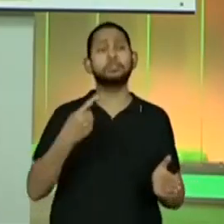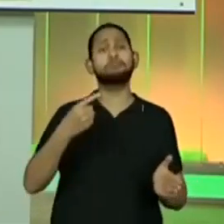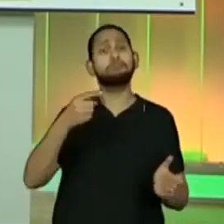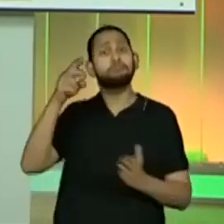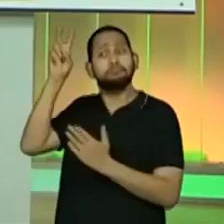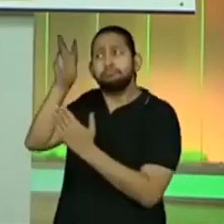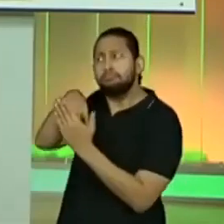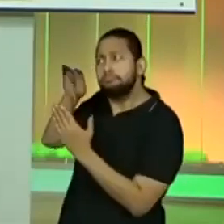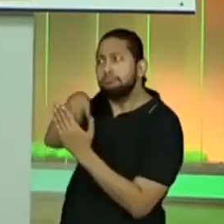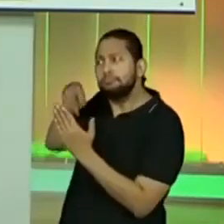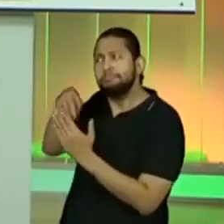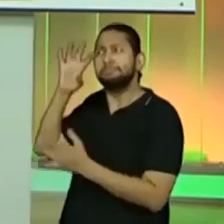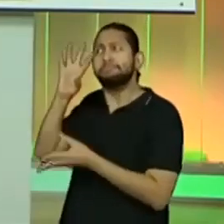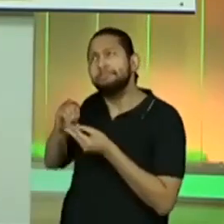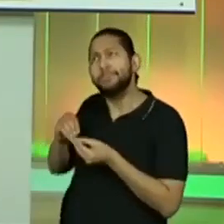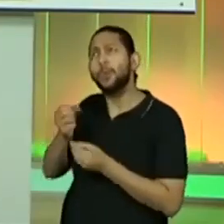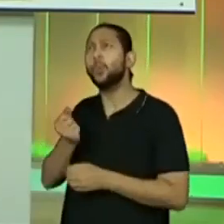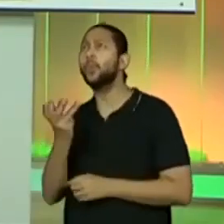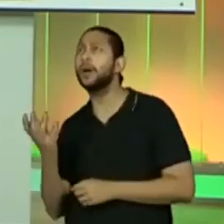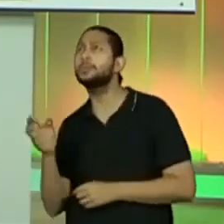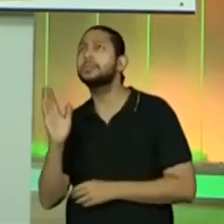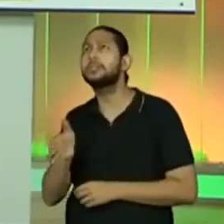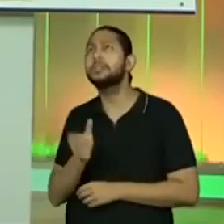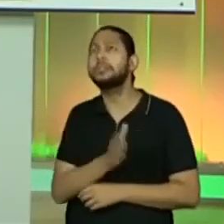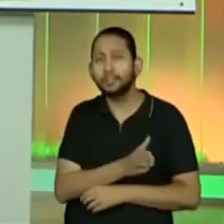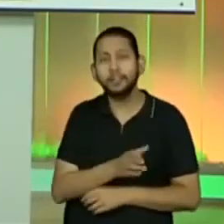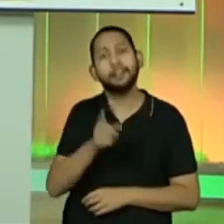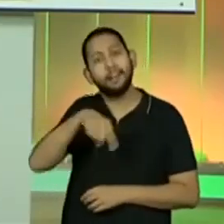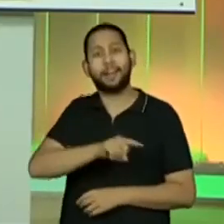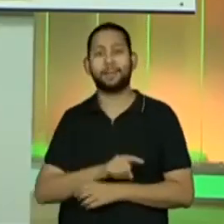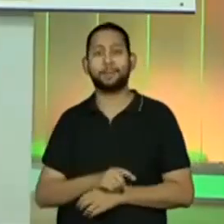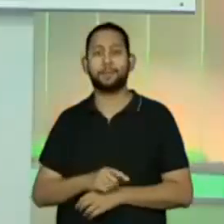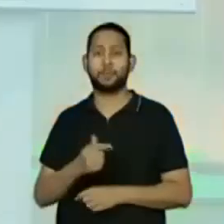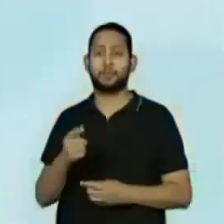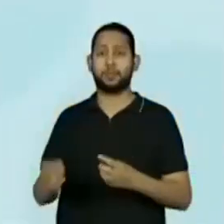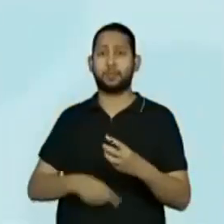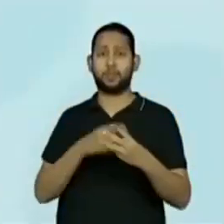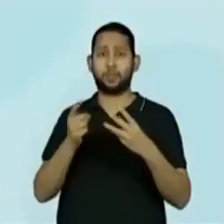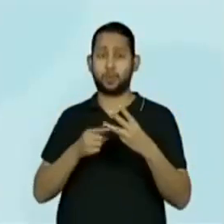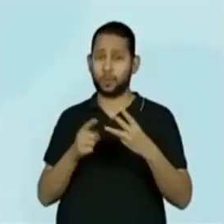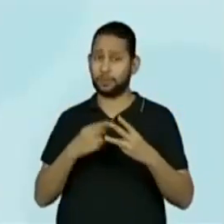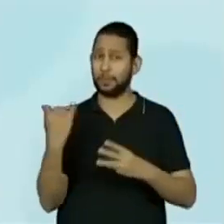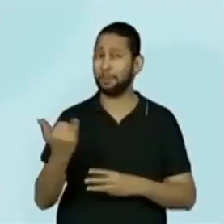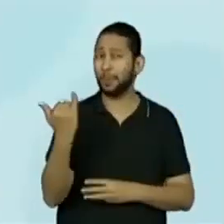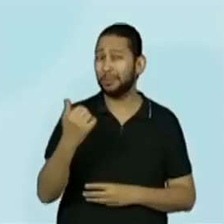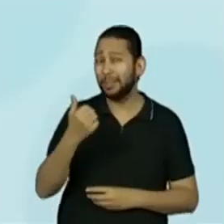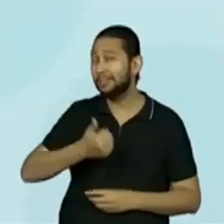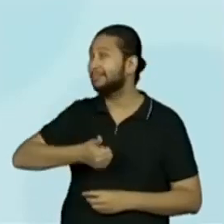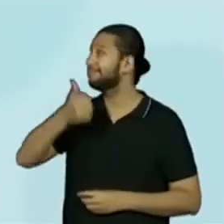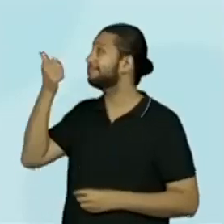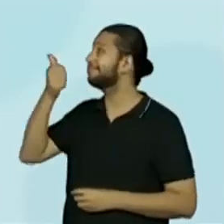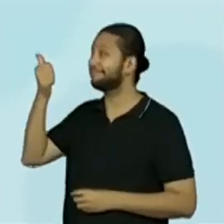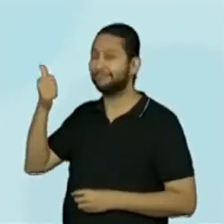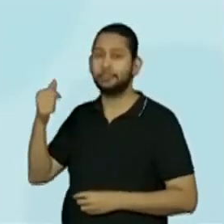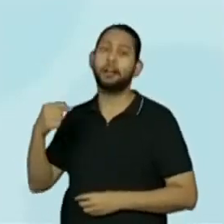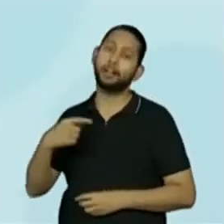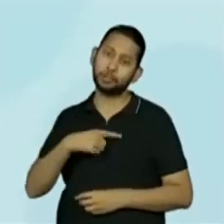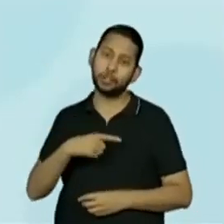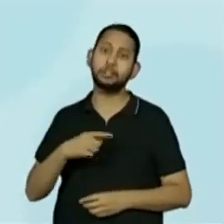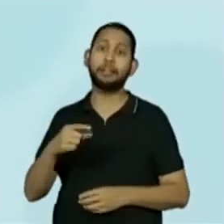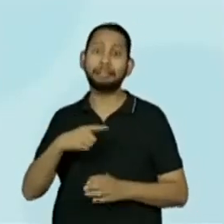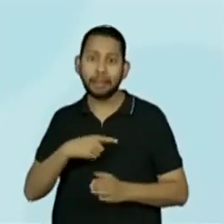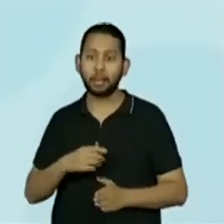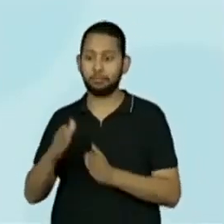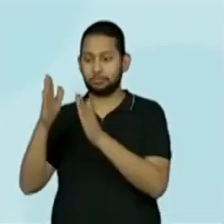para lermos, ok? Outra coisa fundamental é lembrar que o nosso sistema de